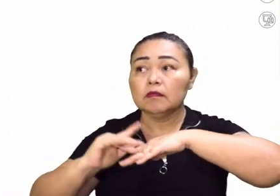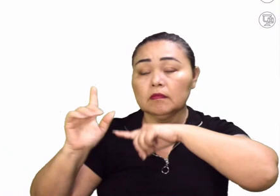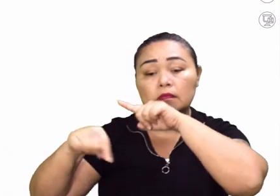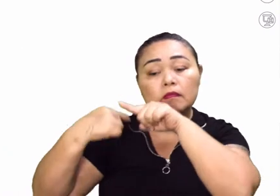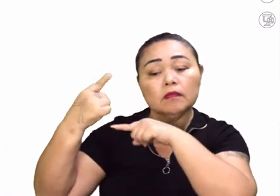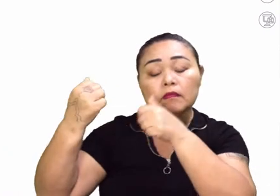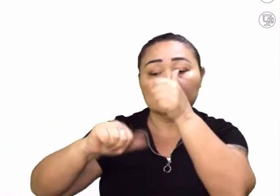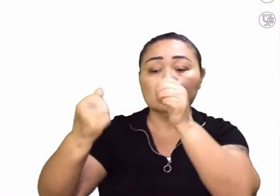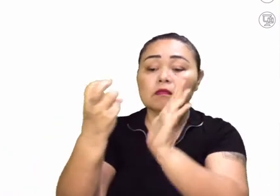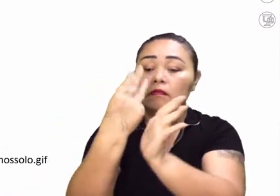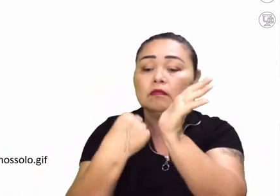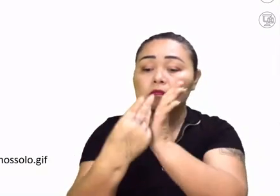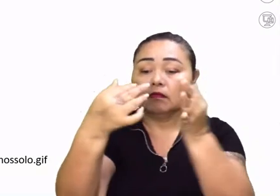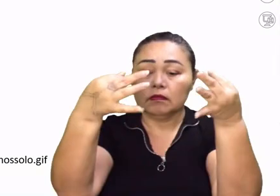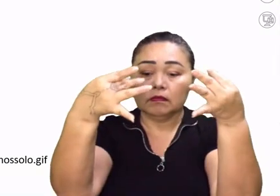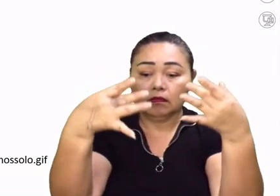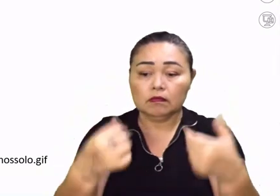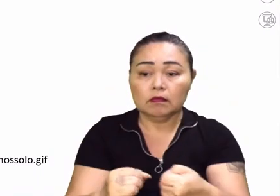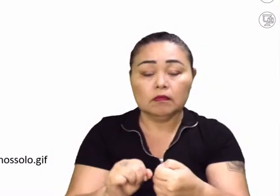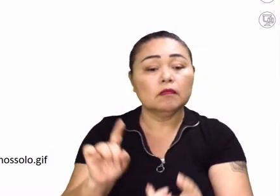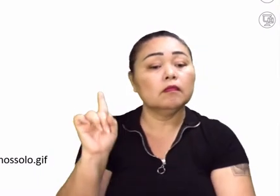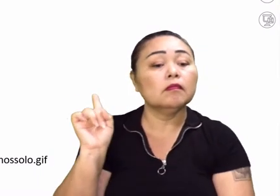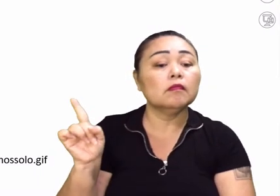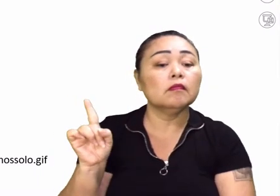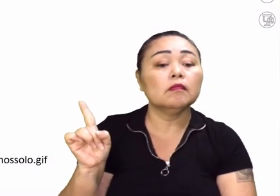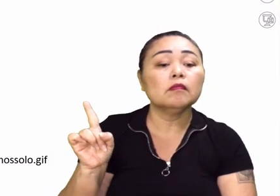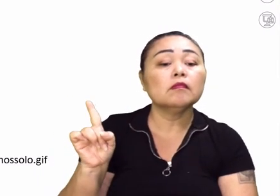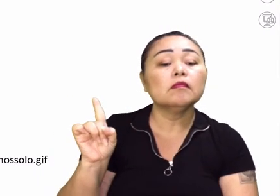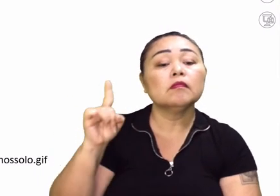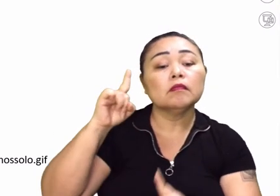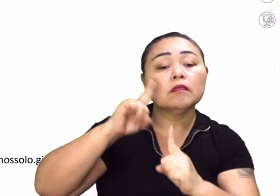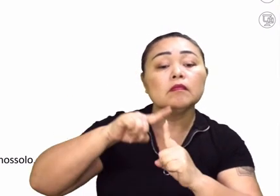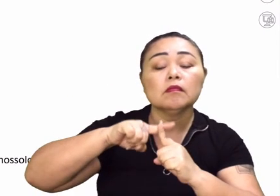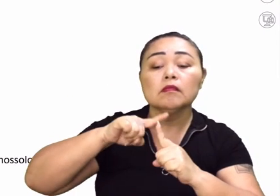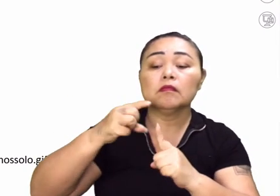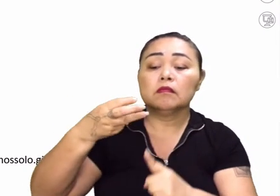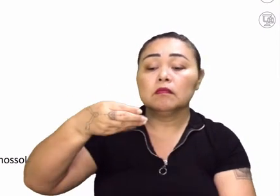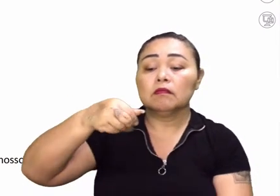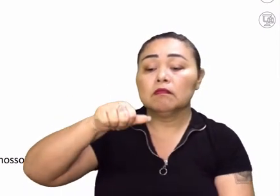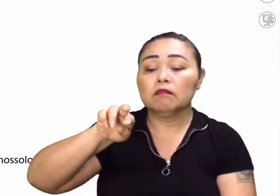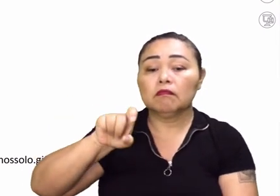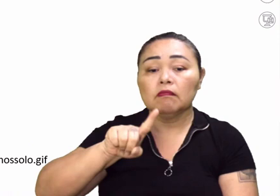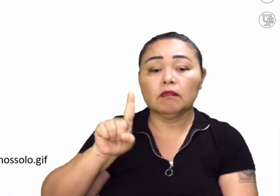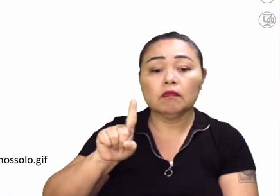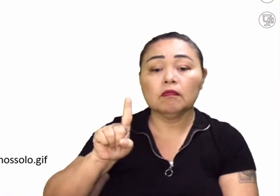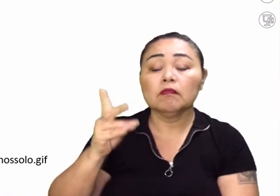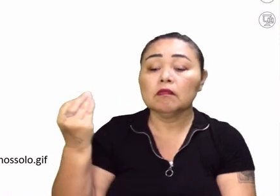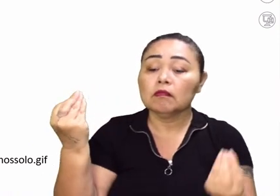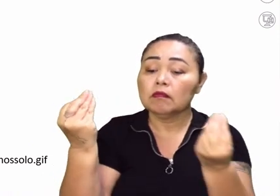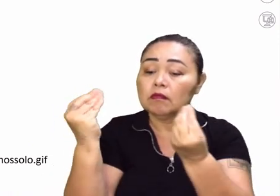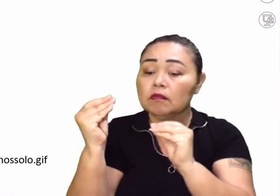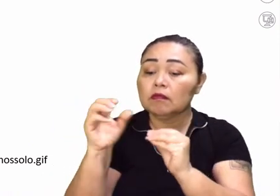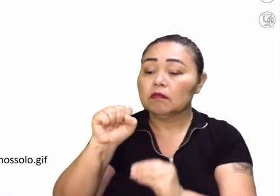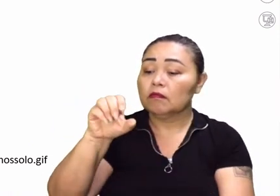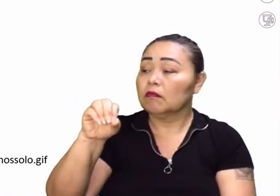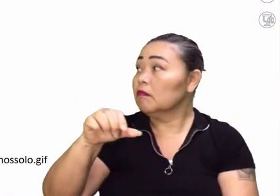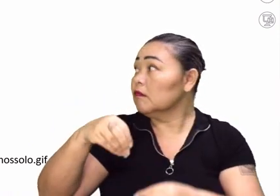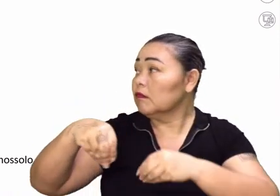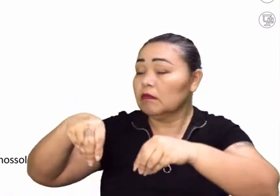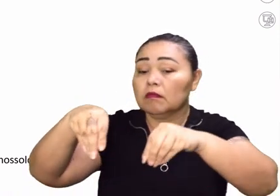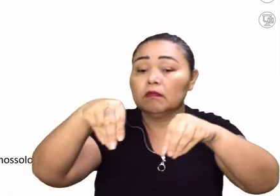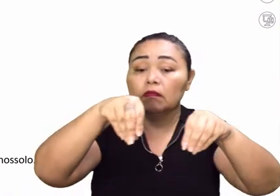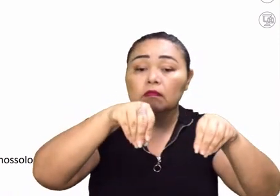você pode analisar esse mapa com mais detalhe o tipo de rocha matriz aí ó agora vamos falar sobre a formação do solo